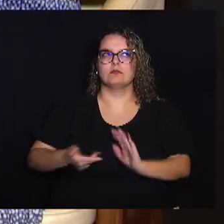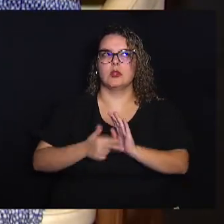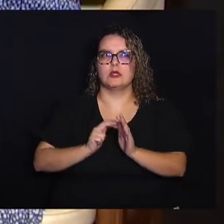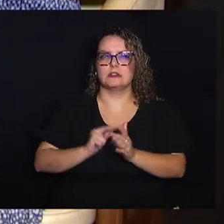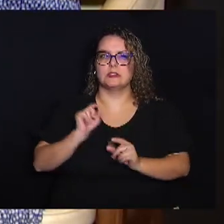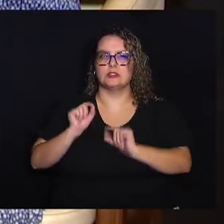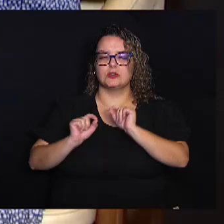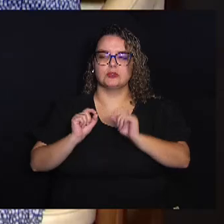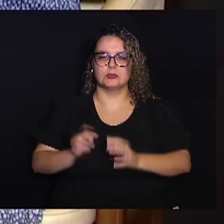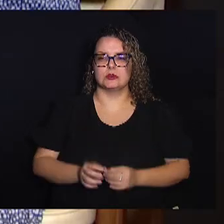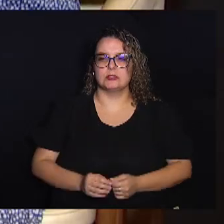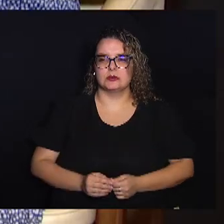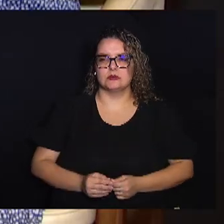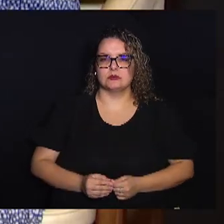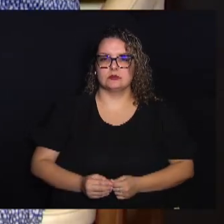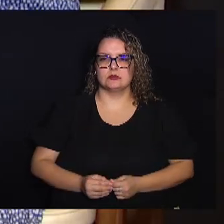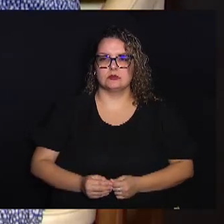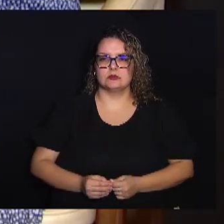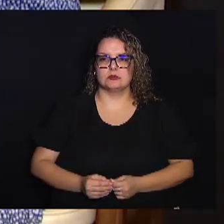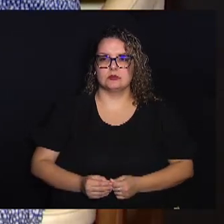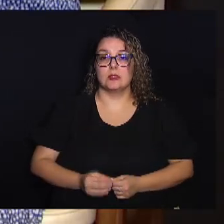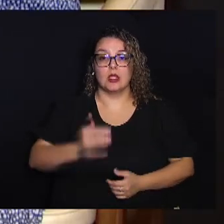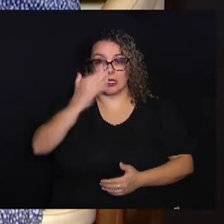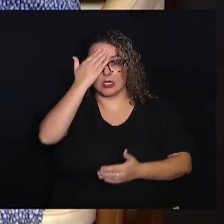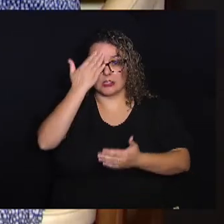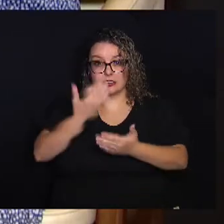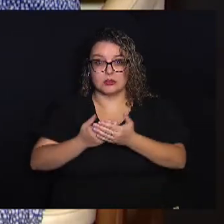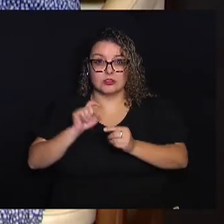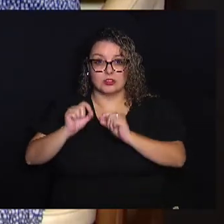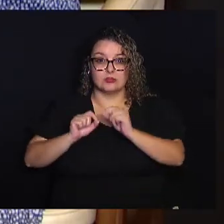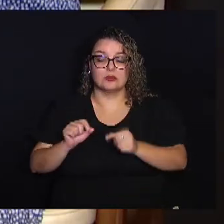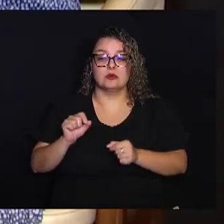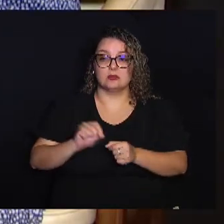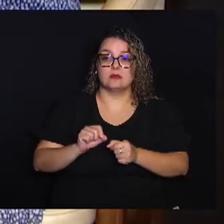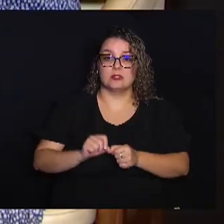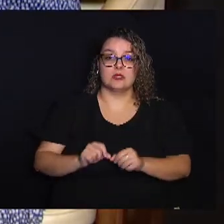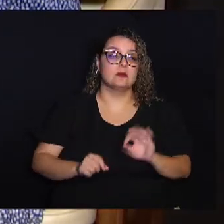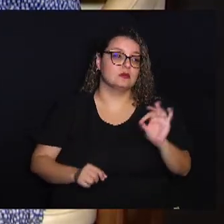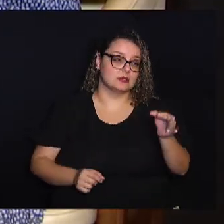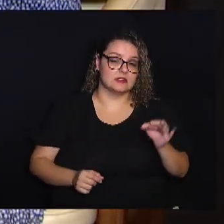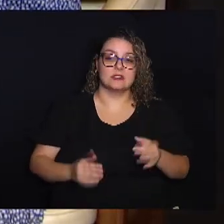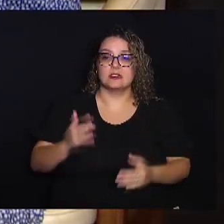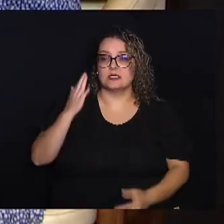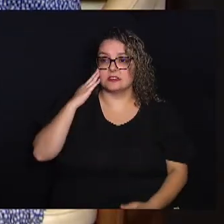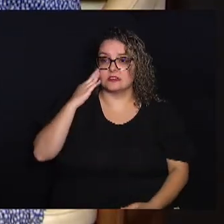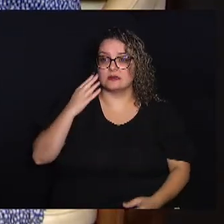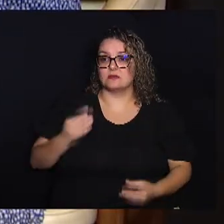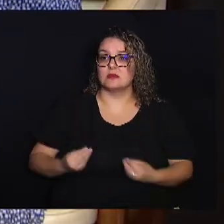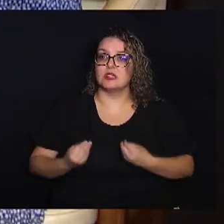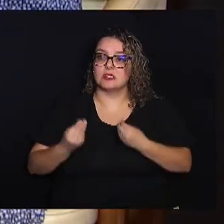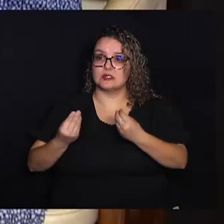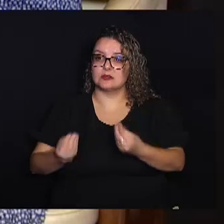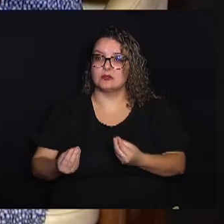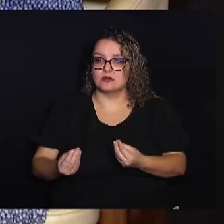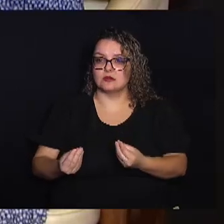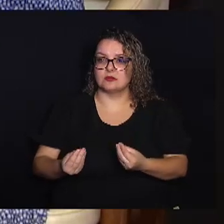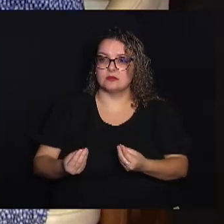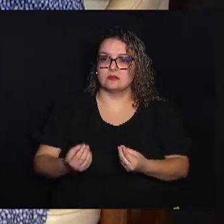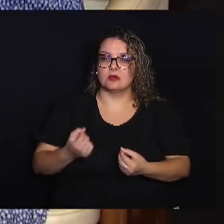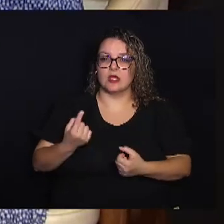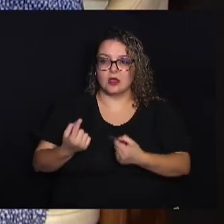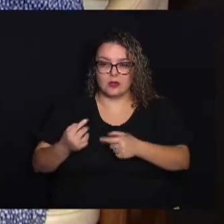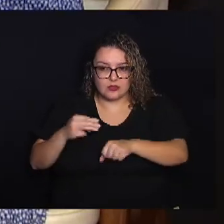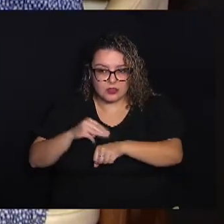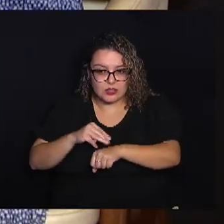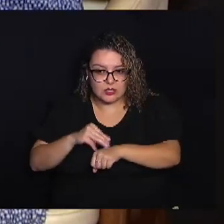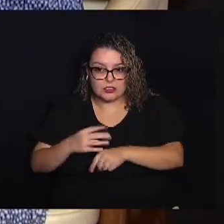de você acreditar no que você faz, né? E você saber que proporcionar, nem que seja alguns